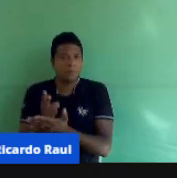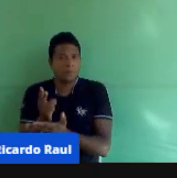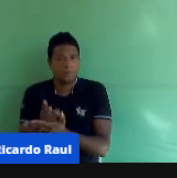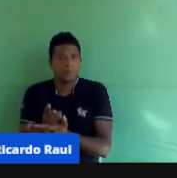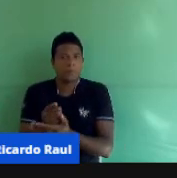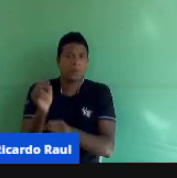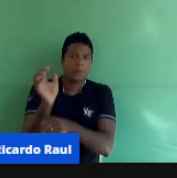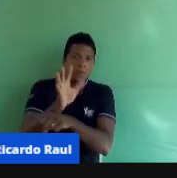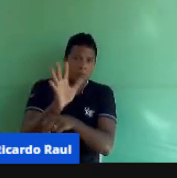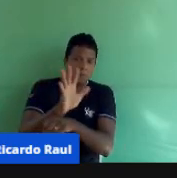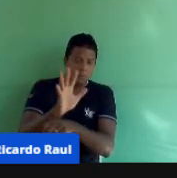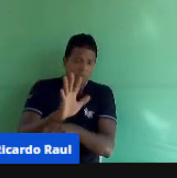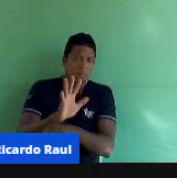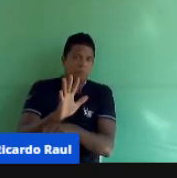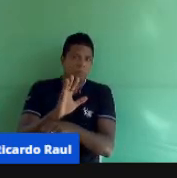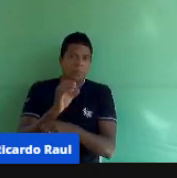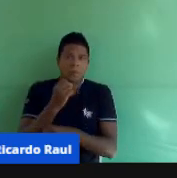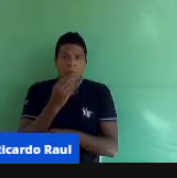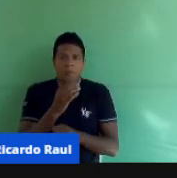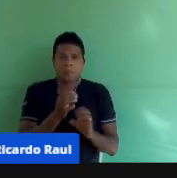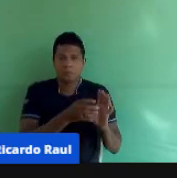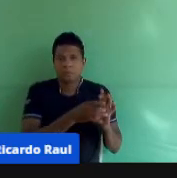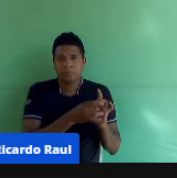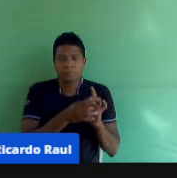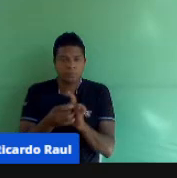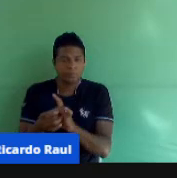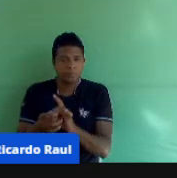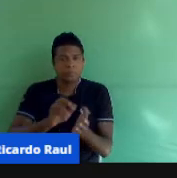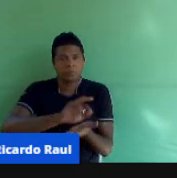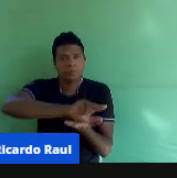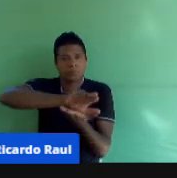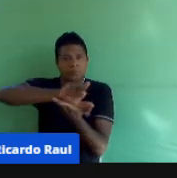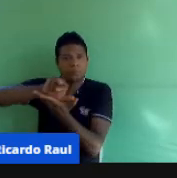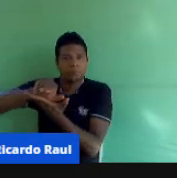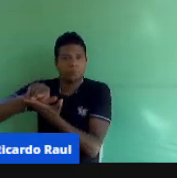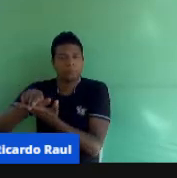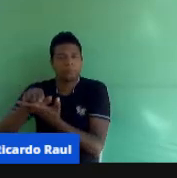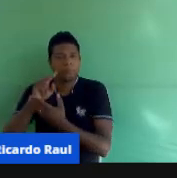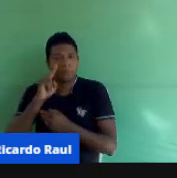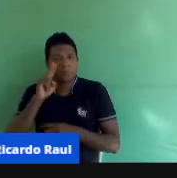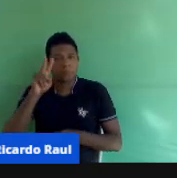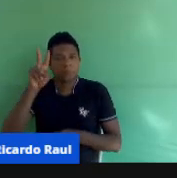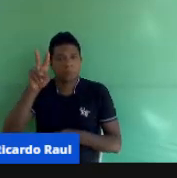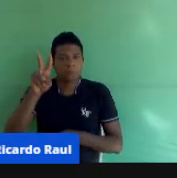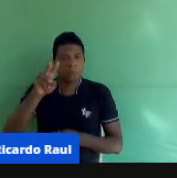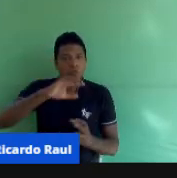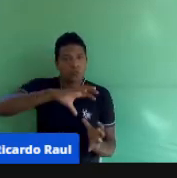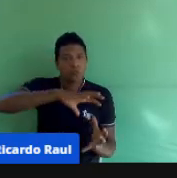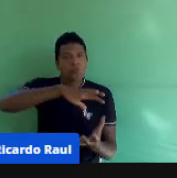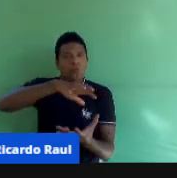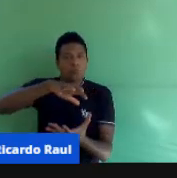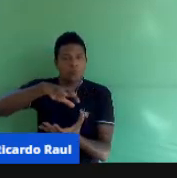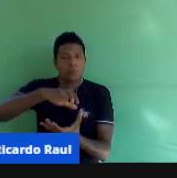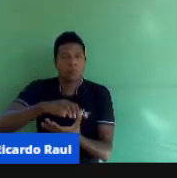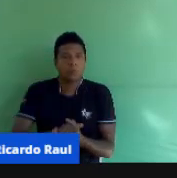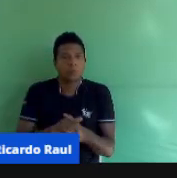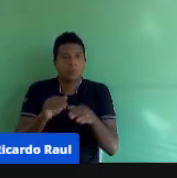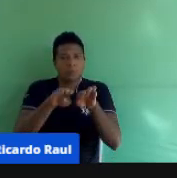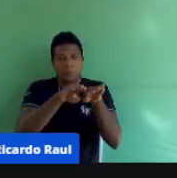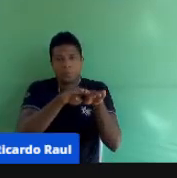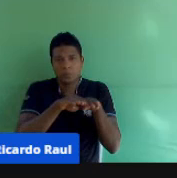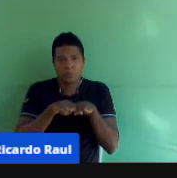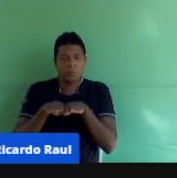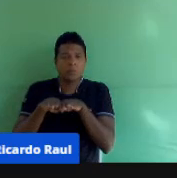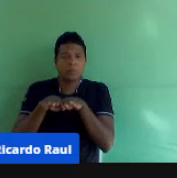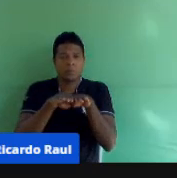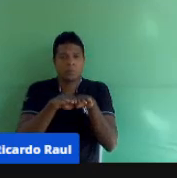excelentes para fazer essa contextualização, as diferentes visões de mundo e os padrões comportamentais.